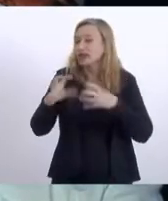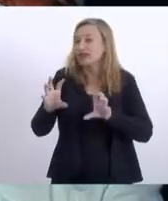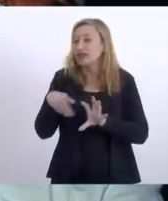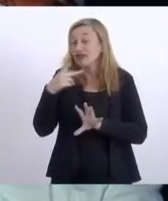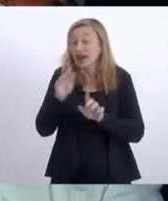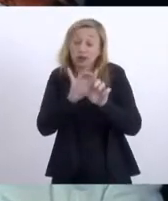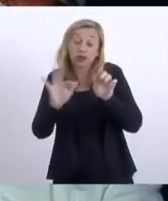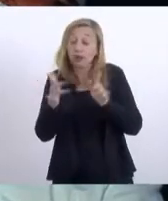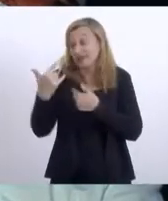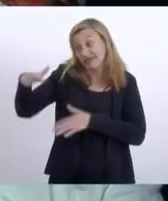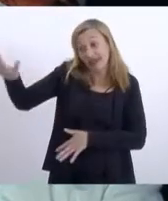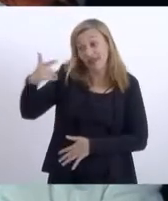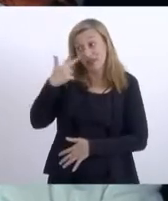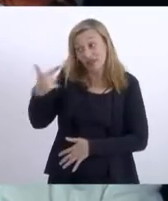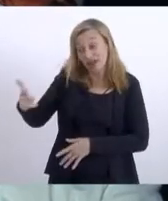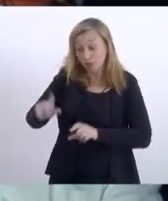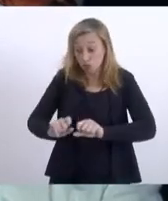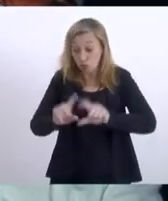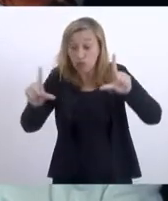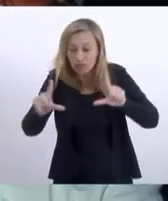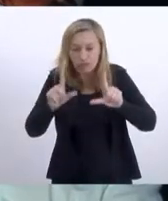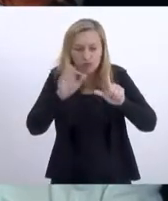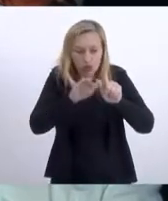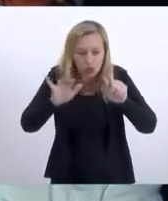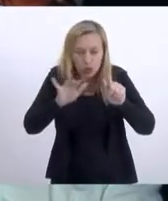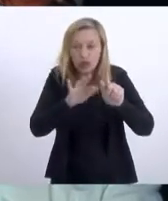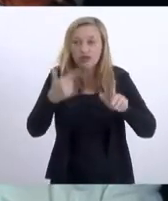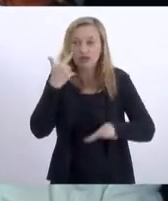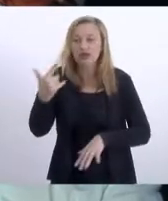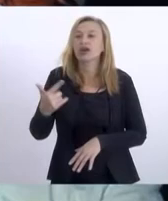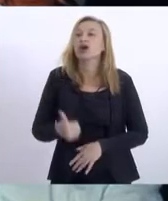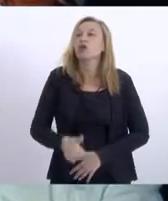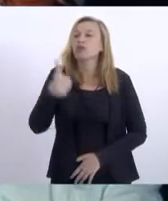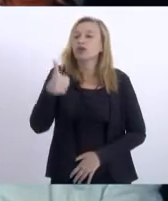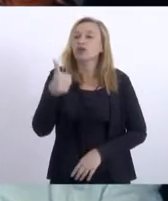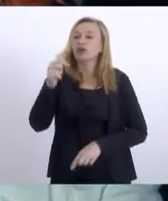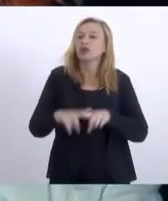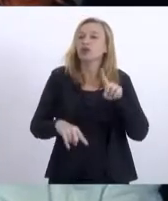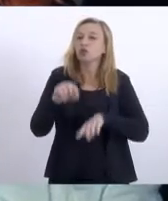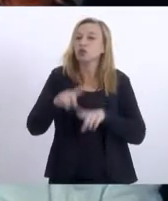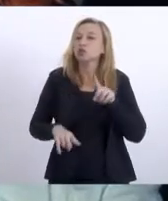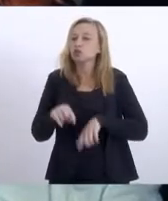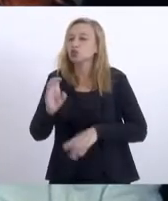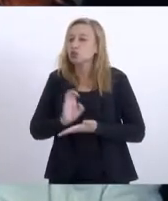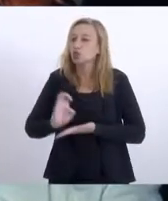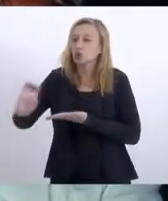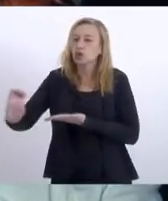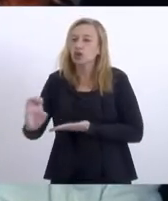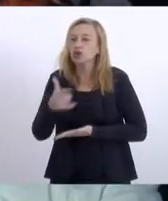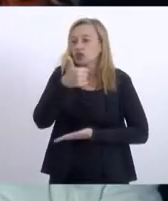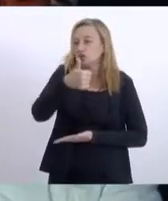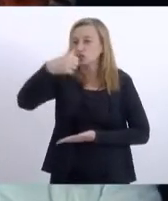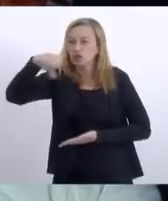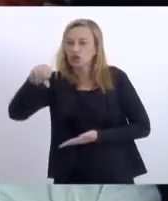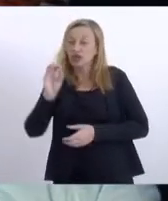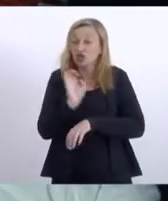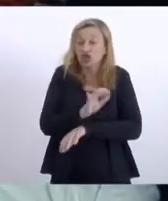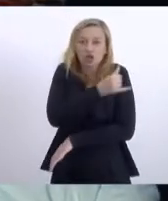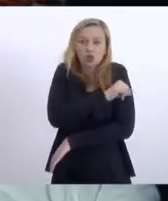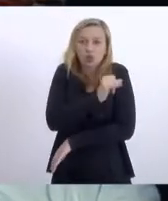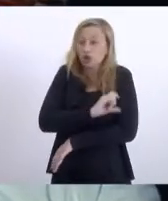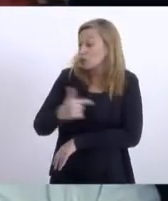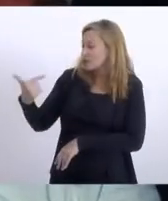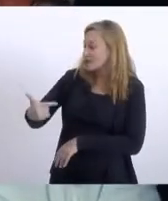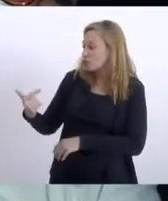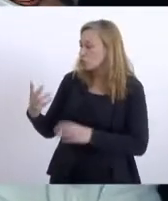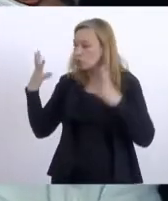não, mas está aí. É só entrar e ver. O primeiro exportador em produtos agrícolas de 2019 foi os Estados Unidos, o segundo foi a